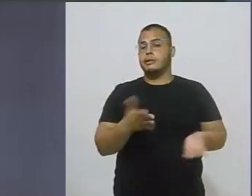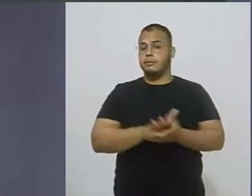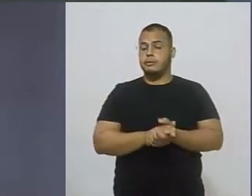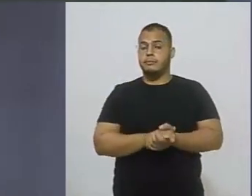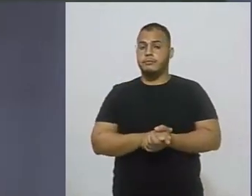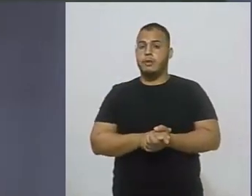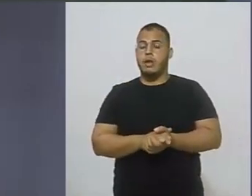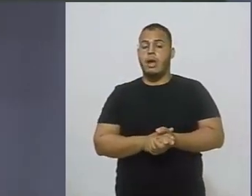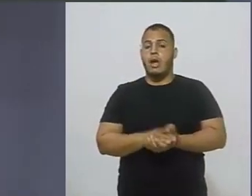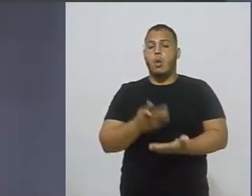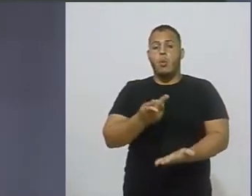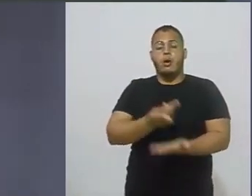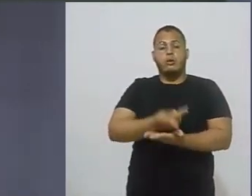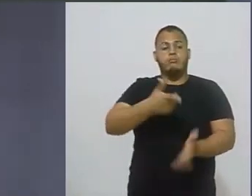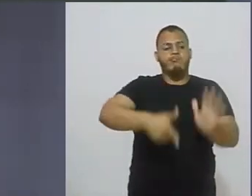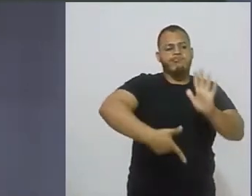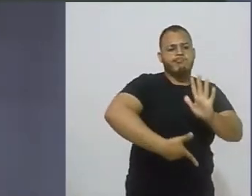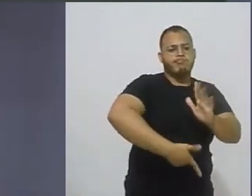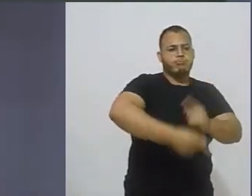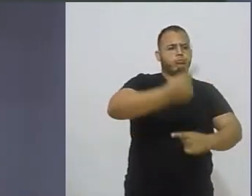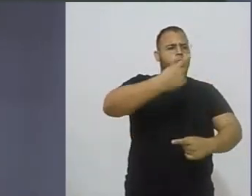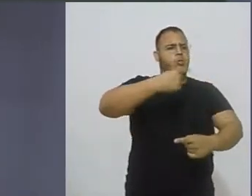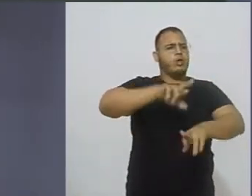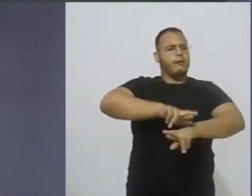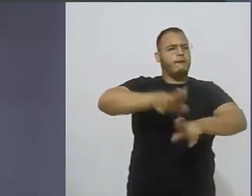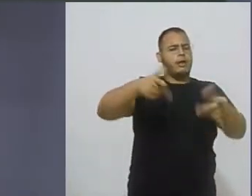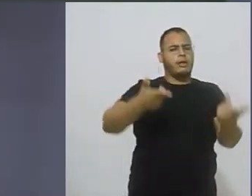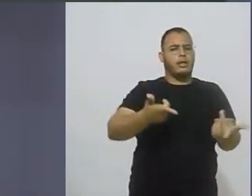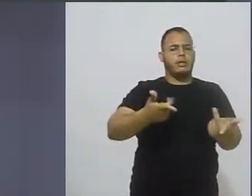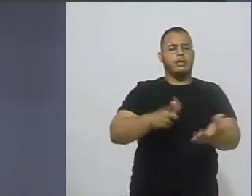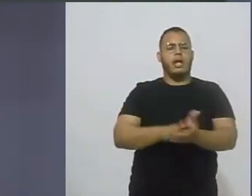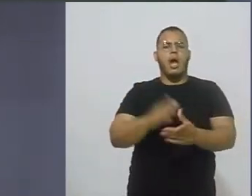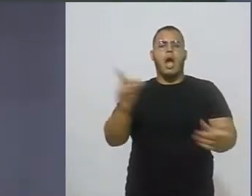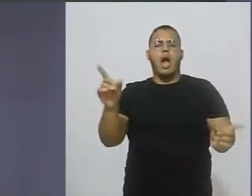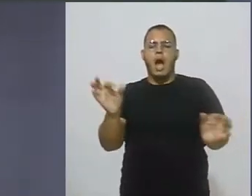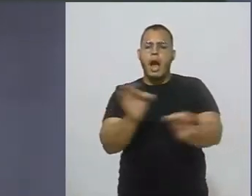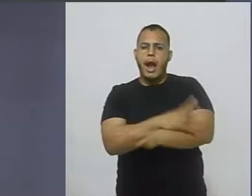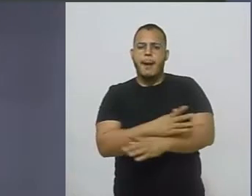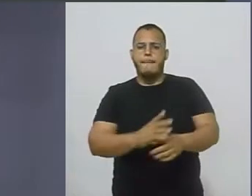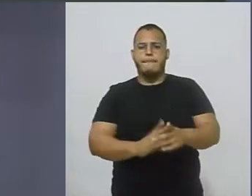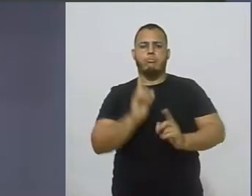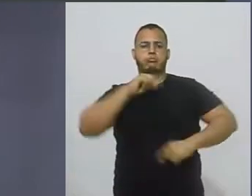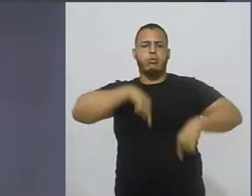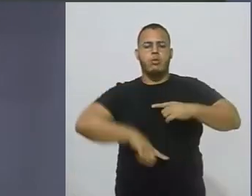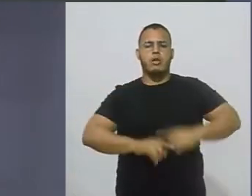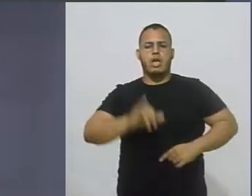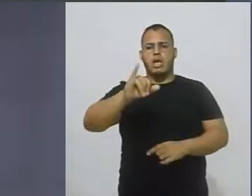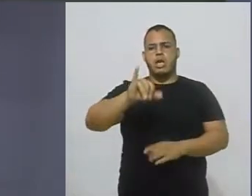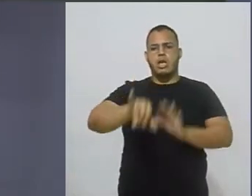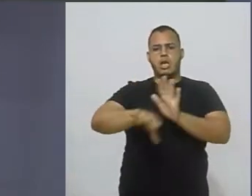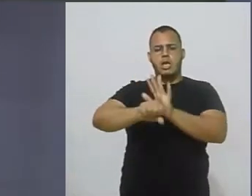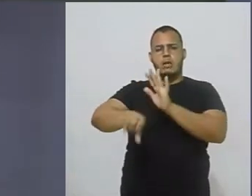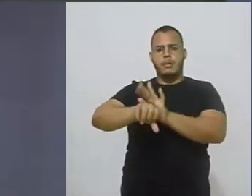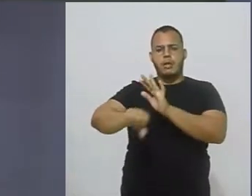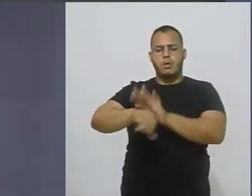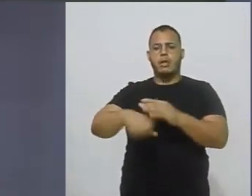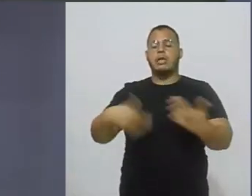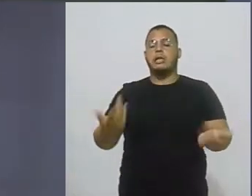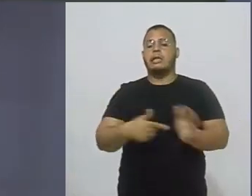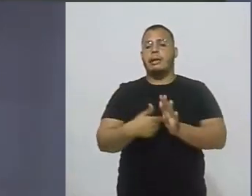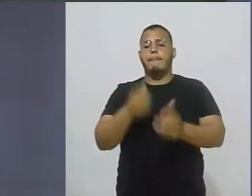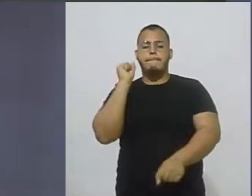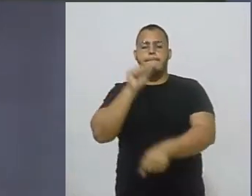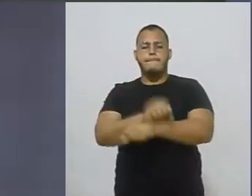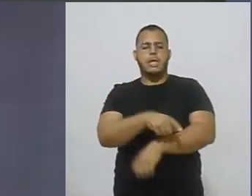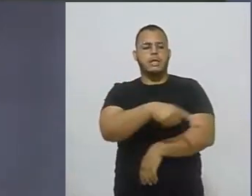acontecer o contrário, ele eliminar os hormônios inibidores, ele vai inibir a ação da hipófise, ou seja, ela vai parar